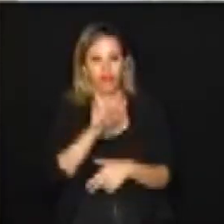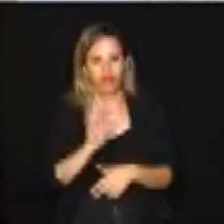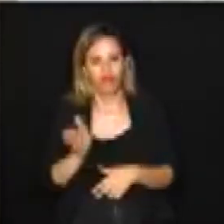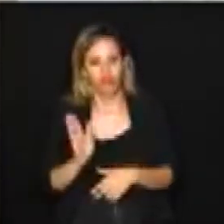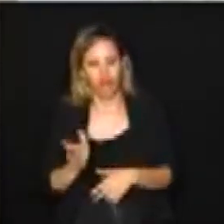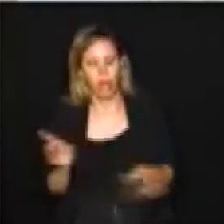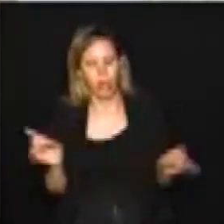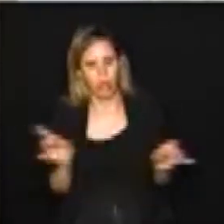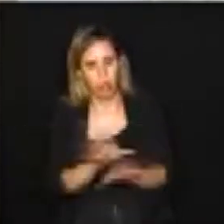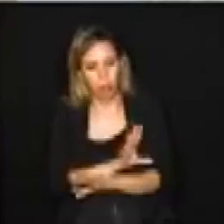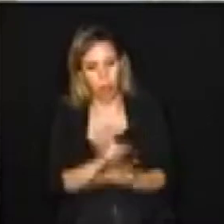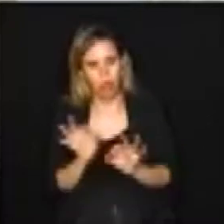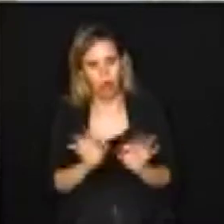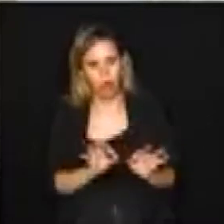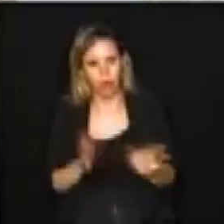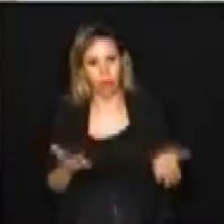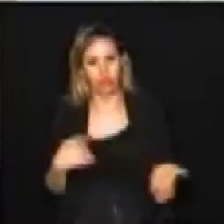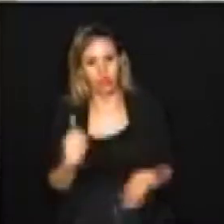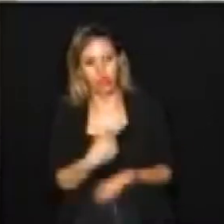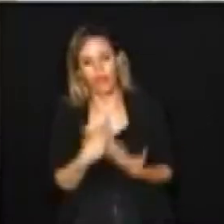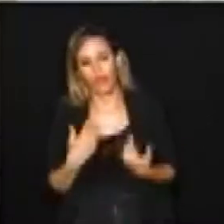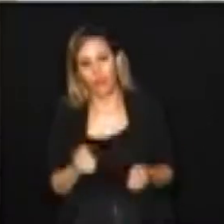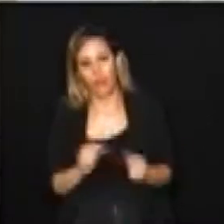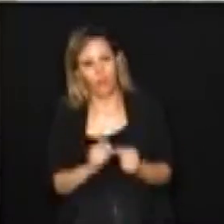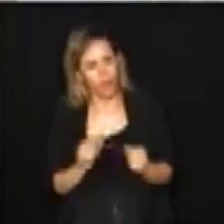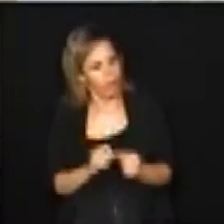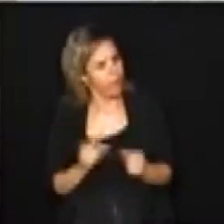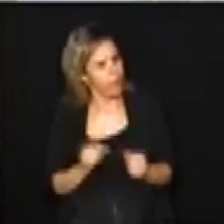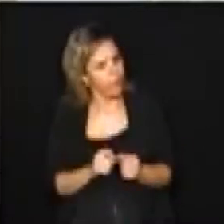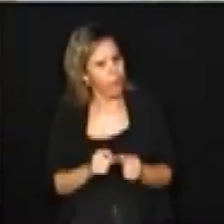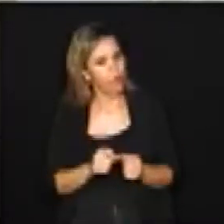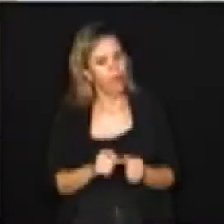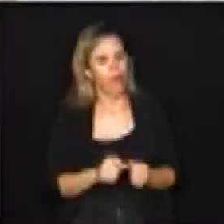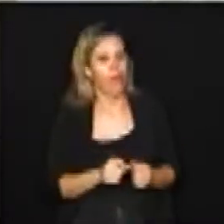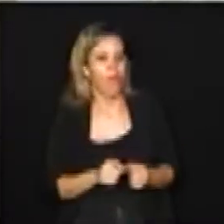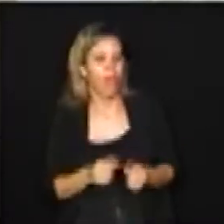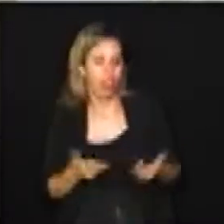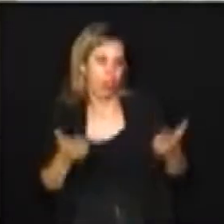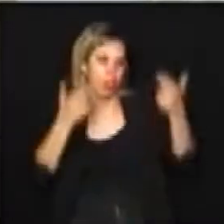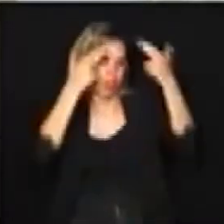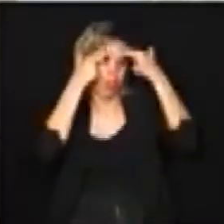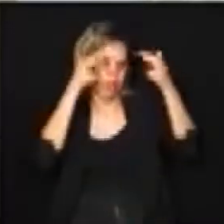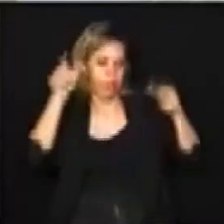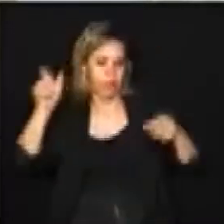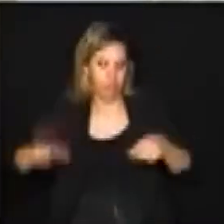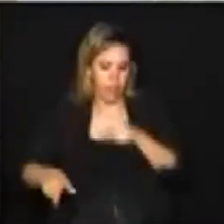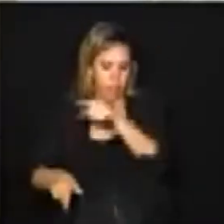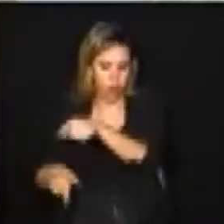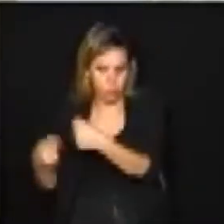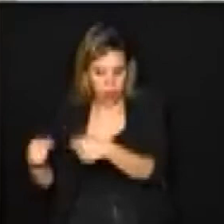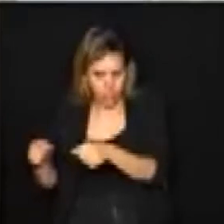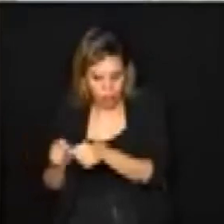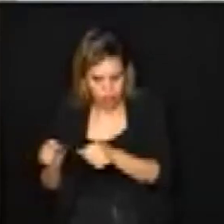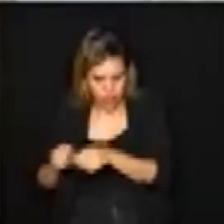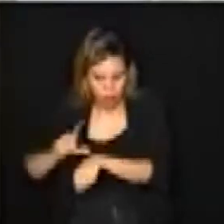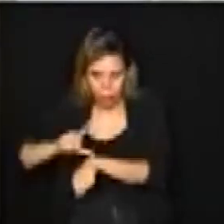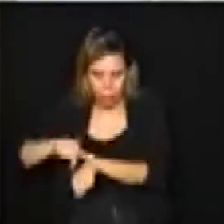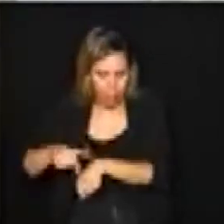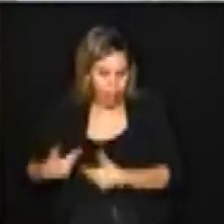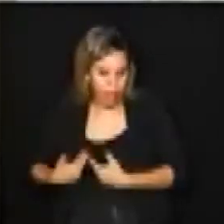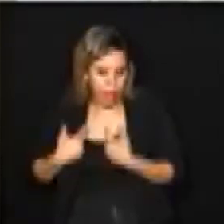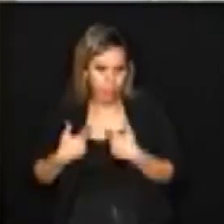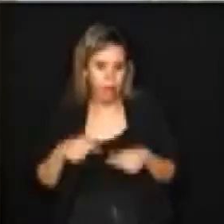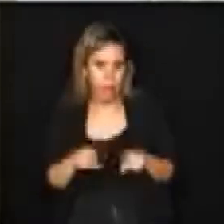estão prontas, nós vamos fazer, porque senão é uma frustração para o paciente que não faz e é uma